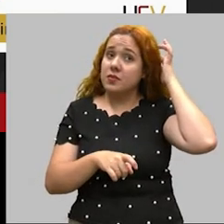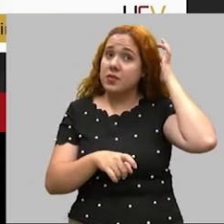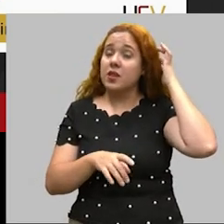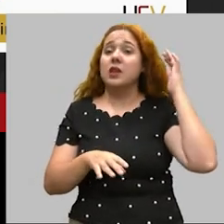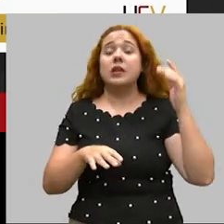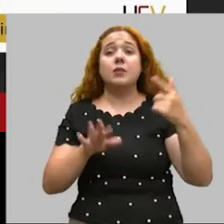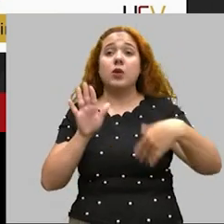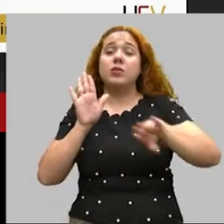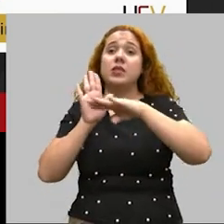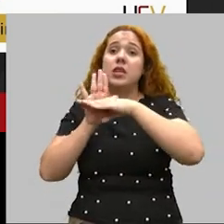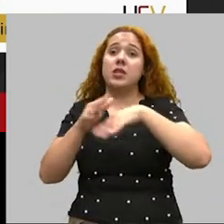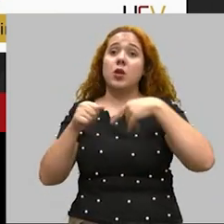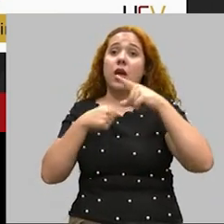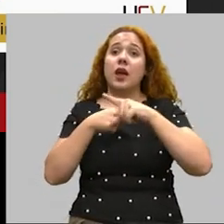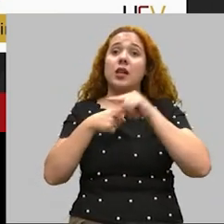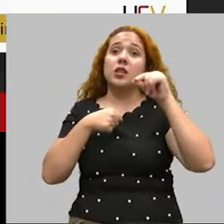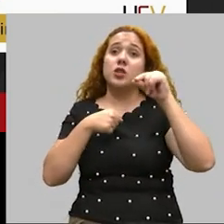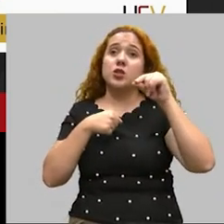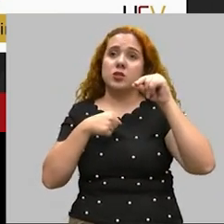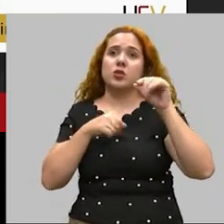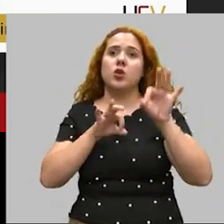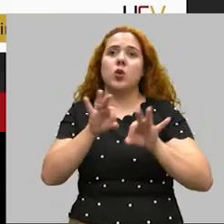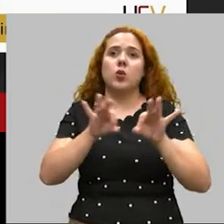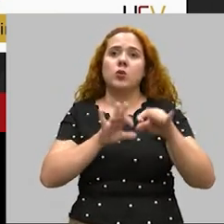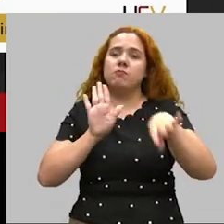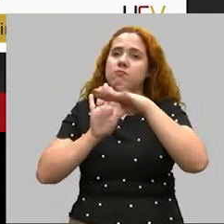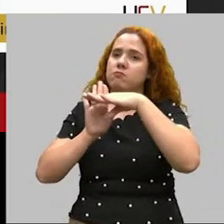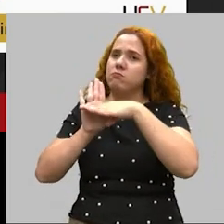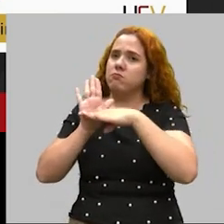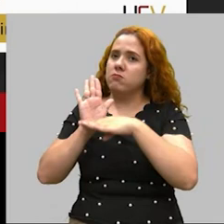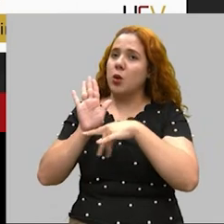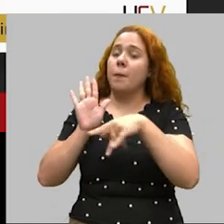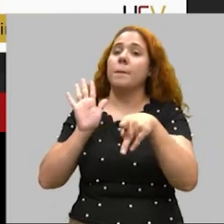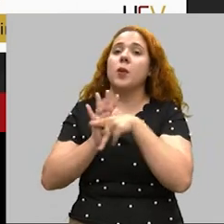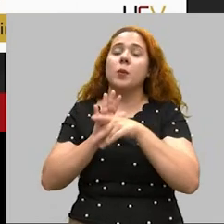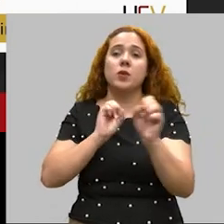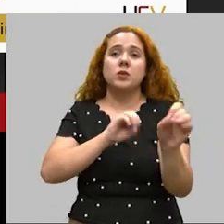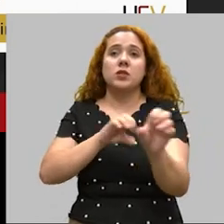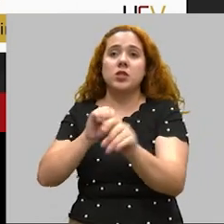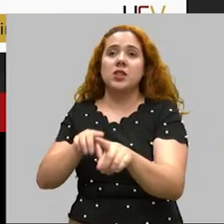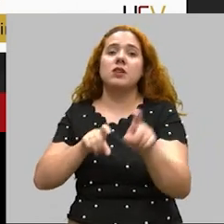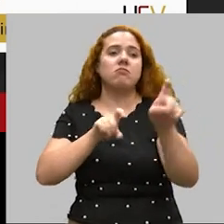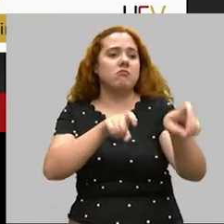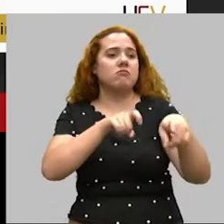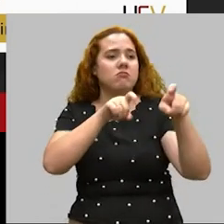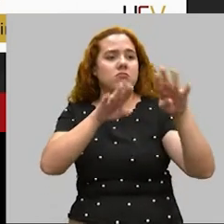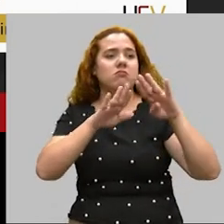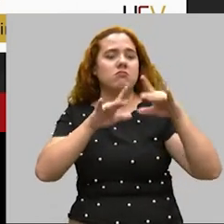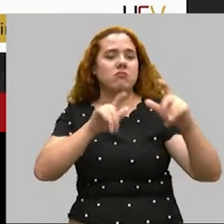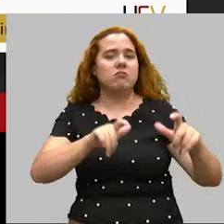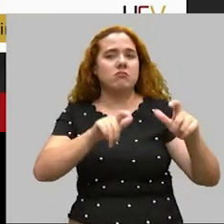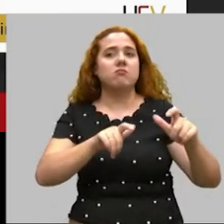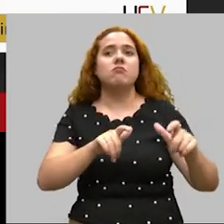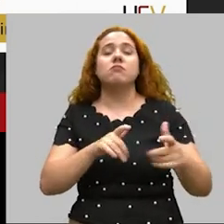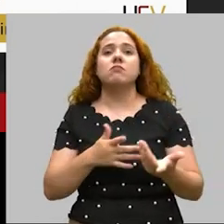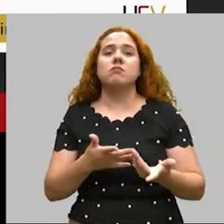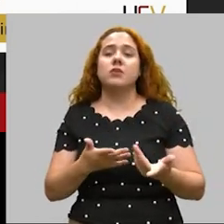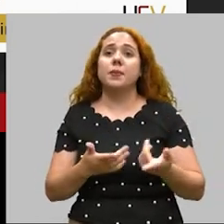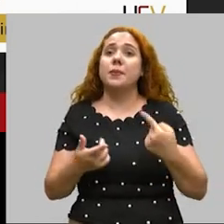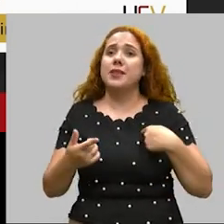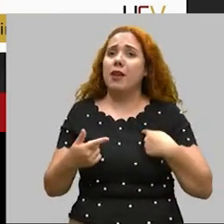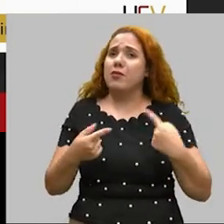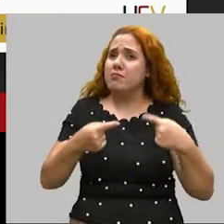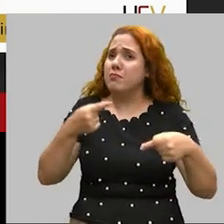artigo da nossa das nossas diretrizes curriculares da Educação do Campo de Minas Gerais Então os os projetos político-pedagógicos deveriam ir nesse